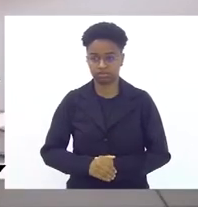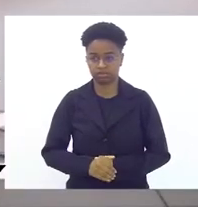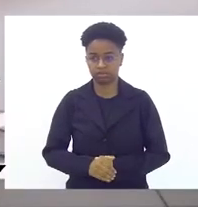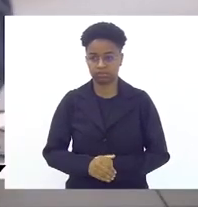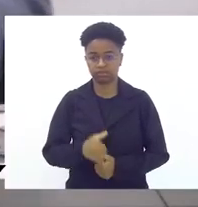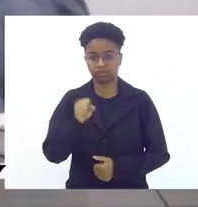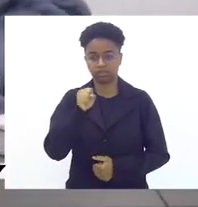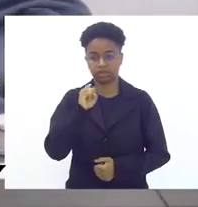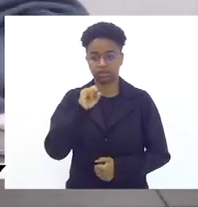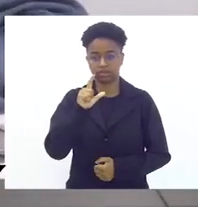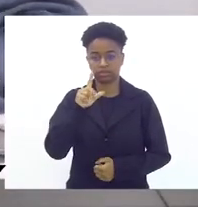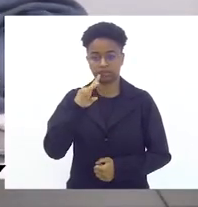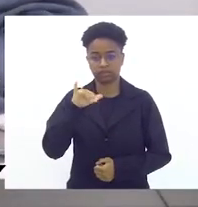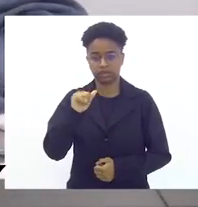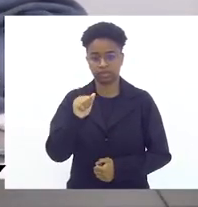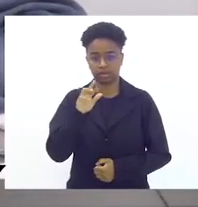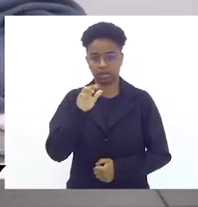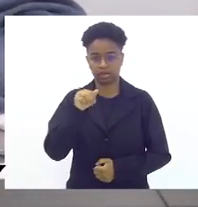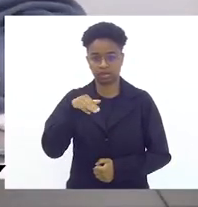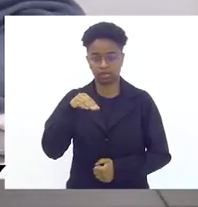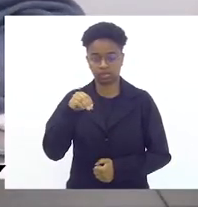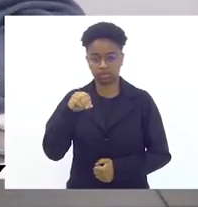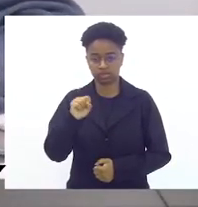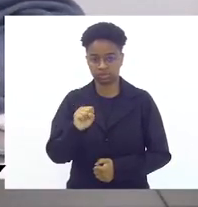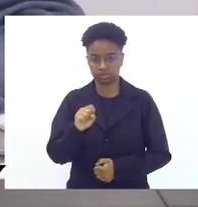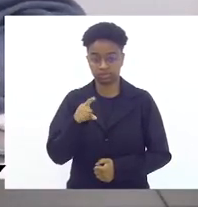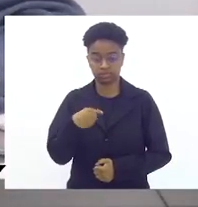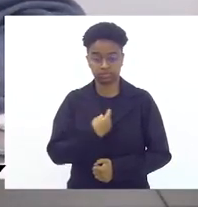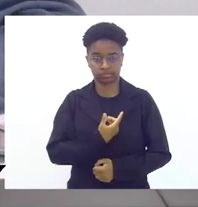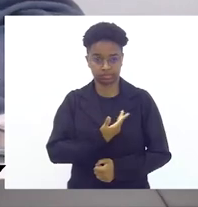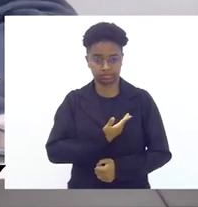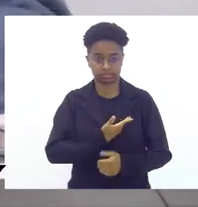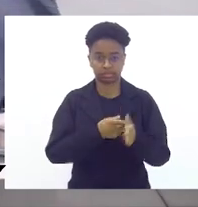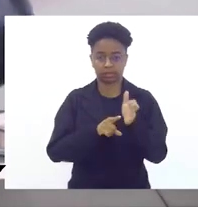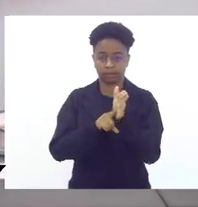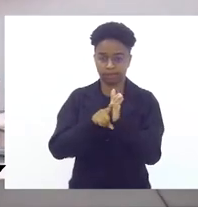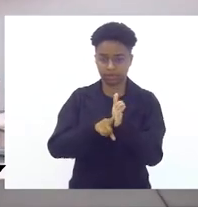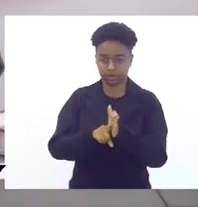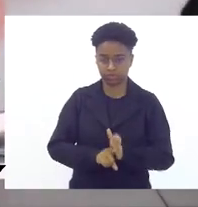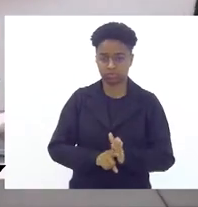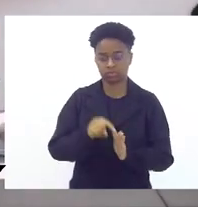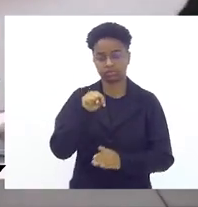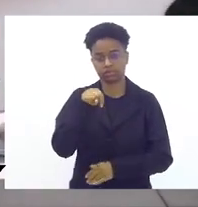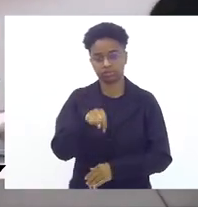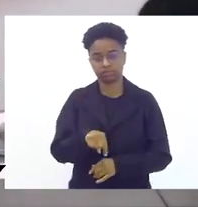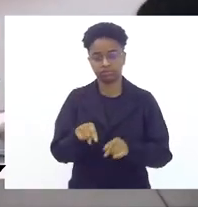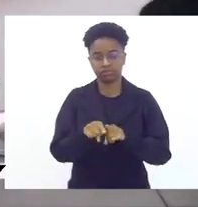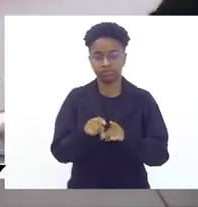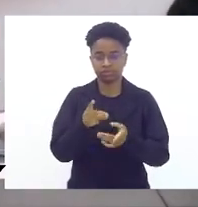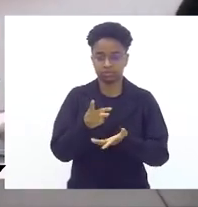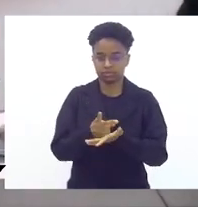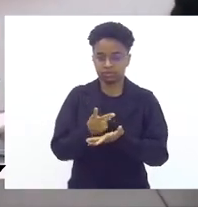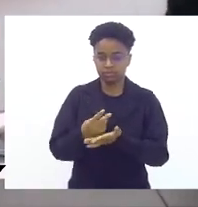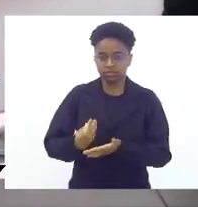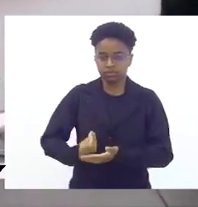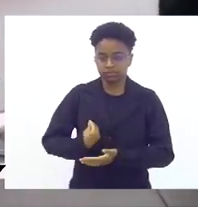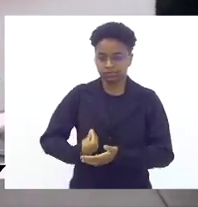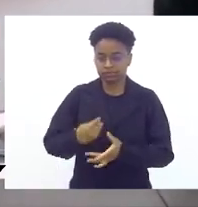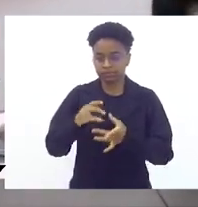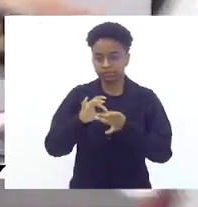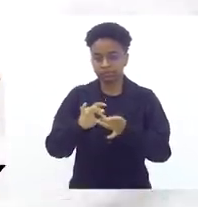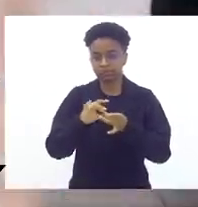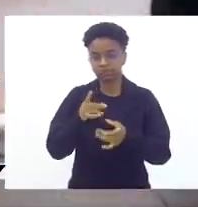Silvia Ramos companheiro é pesquisadora aqui e que sempre tá presente tantas